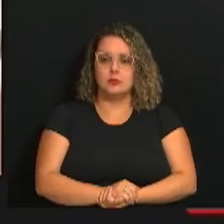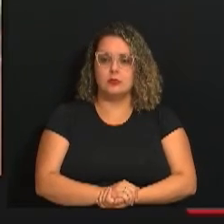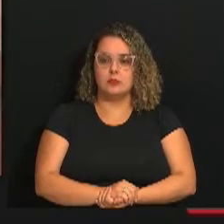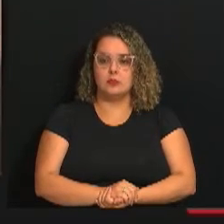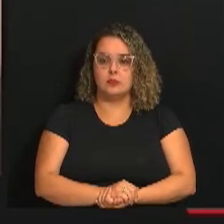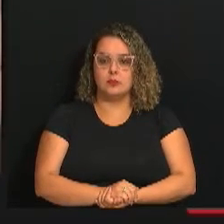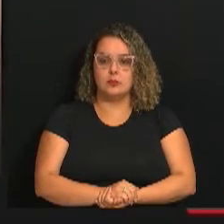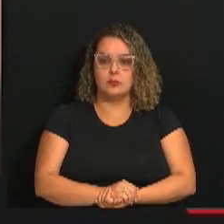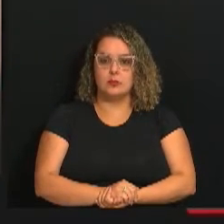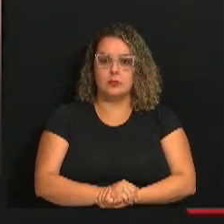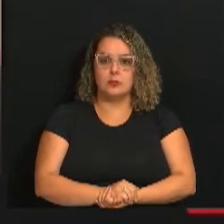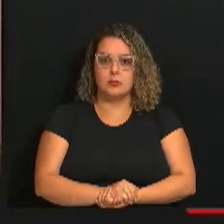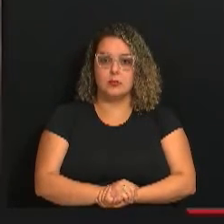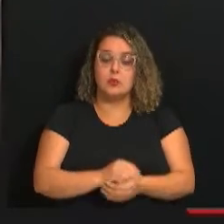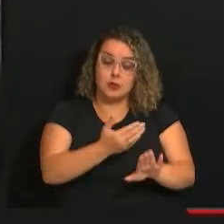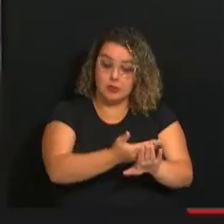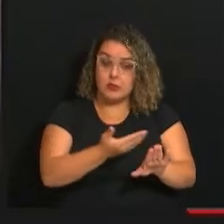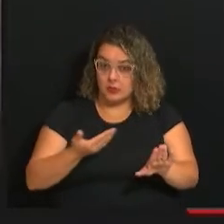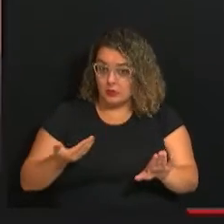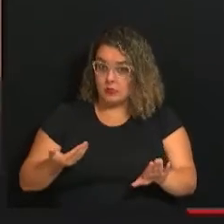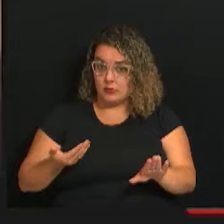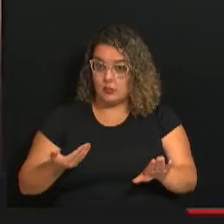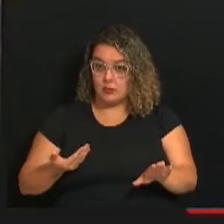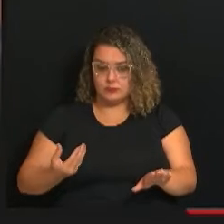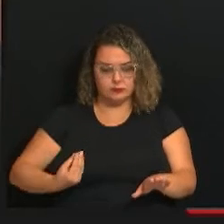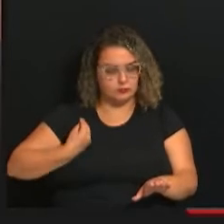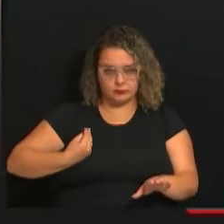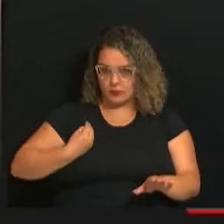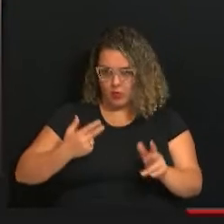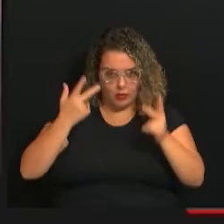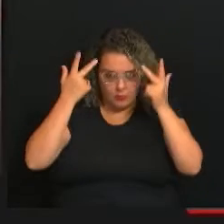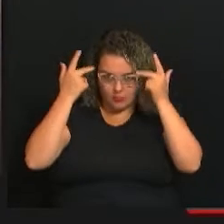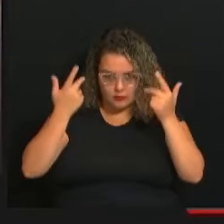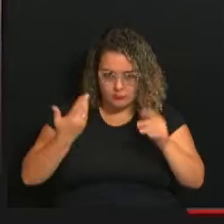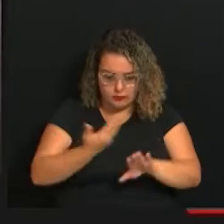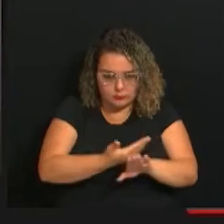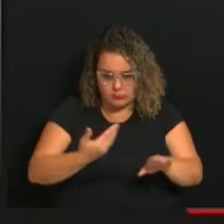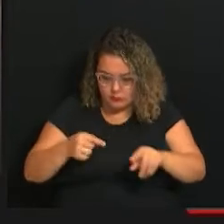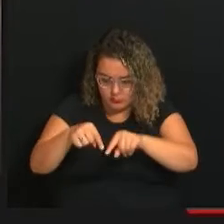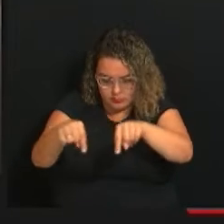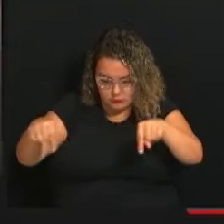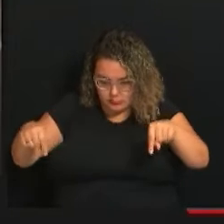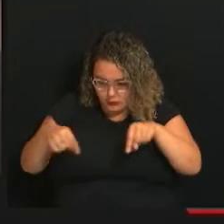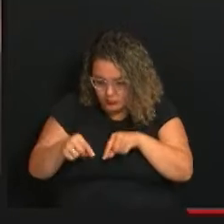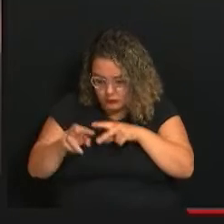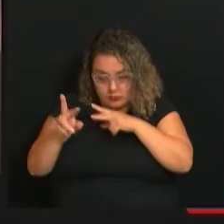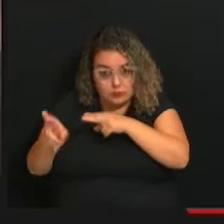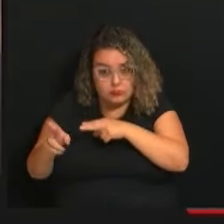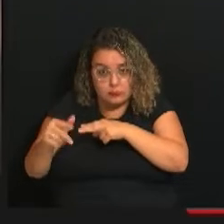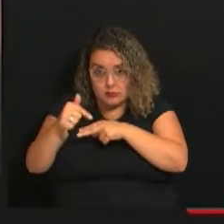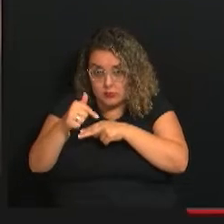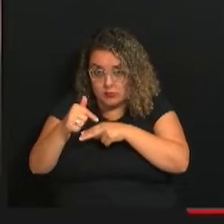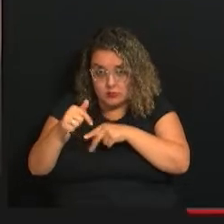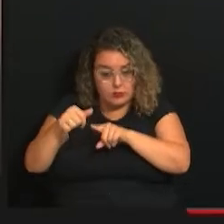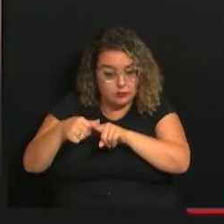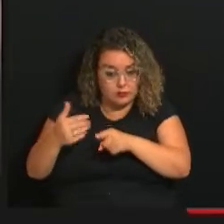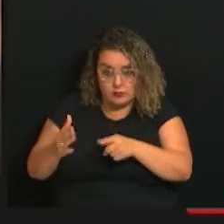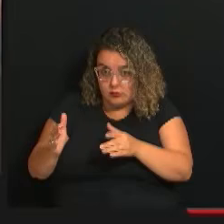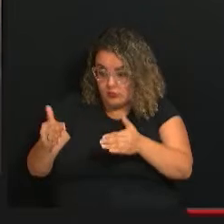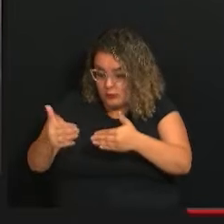a oportunidade de estar aqui, de poder falar do meu livro e de poder falar de algo